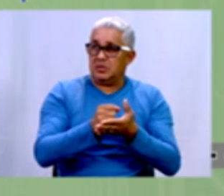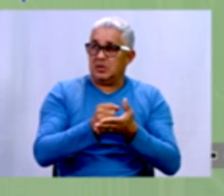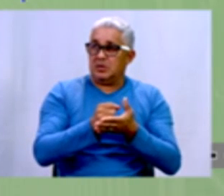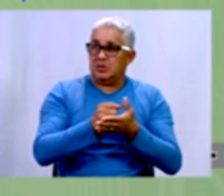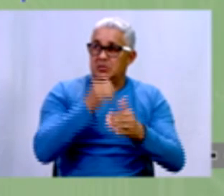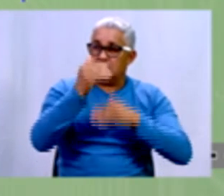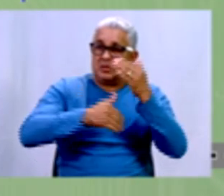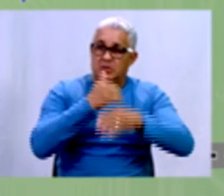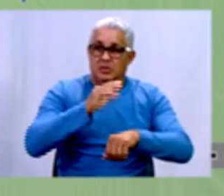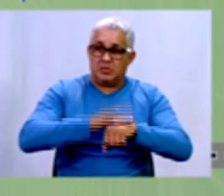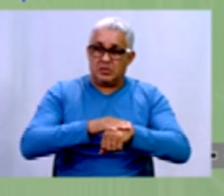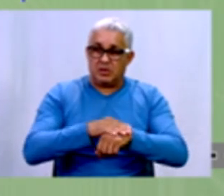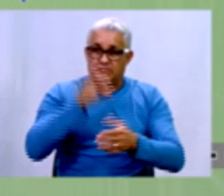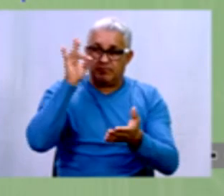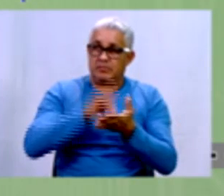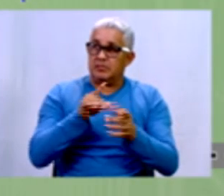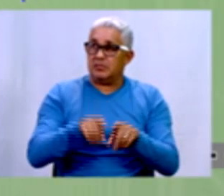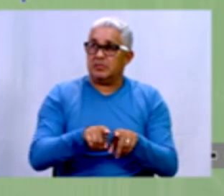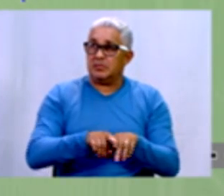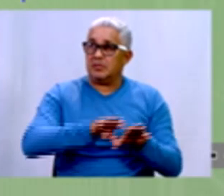financeiros.